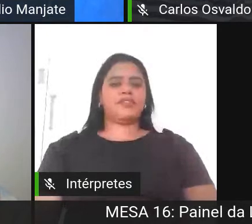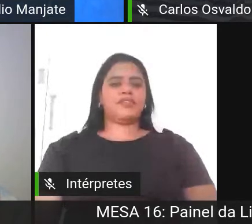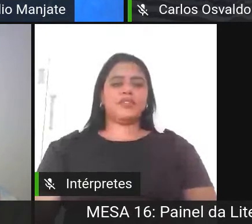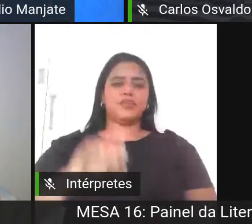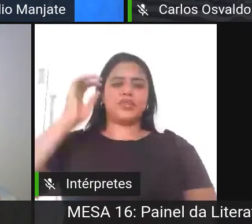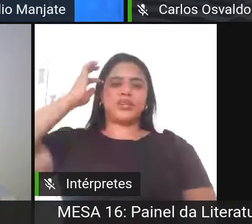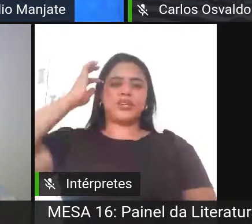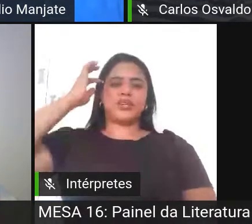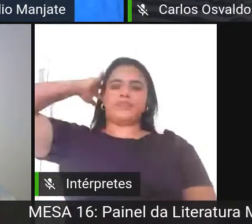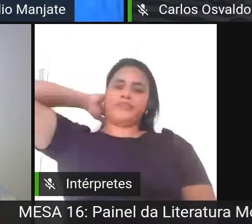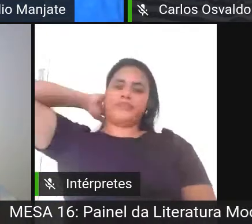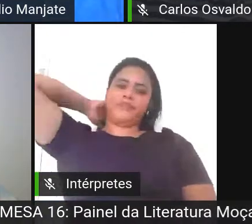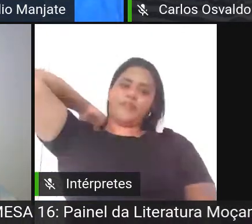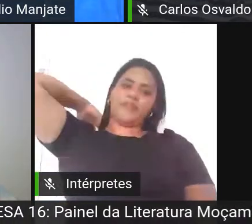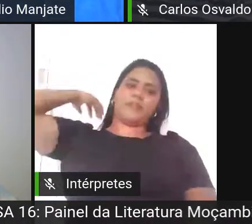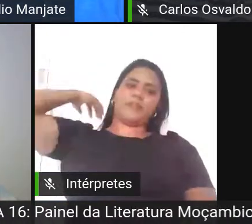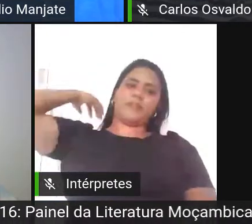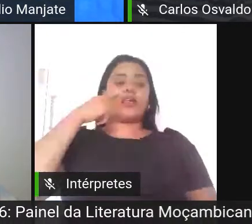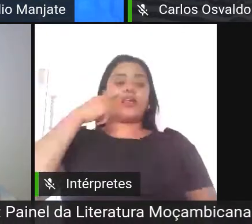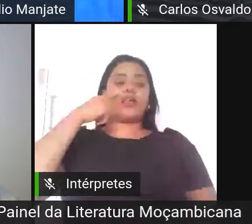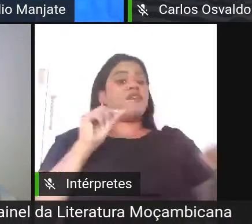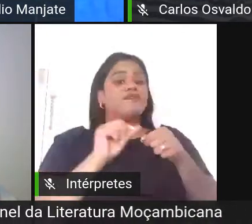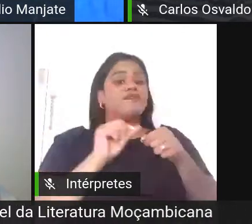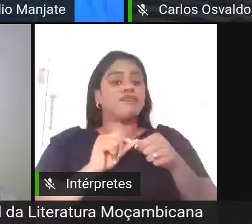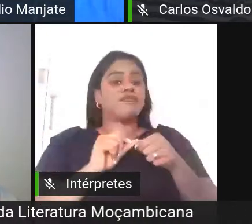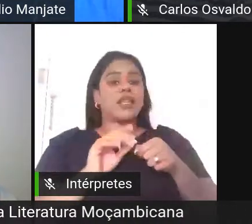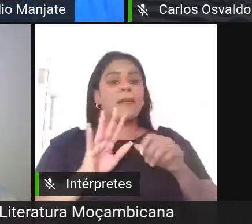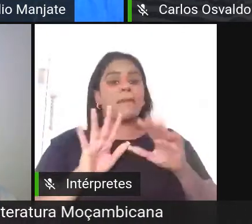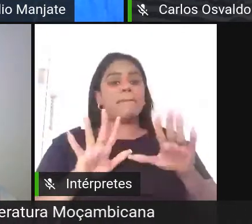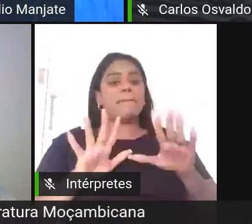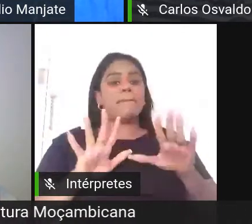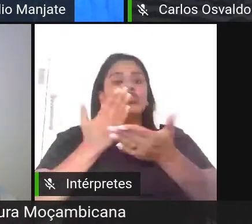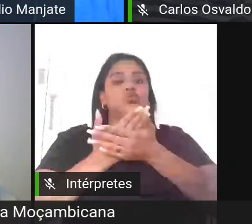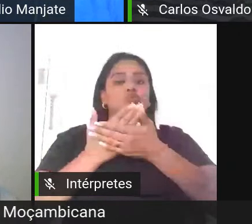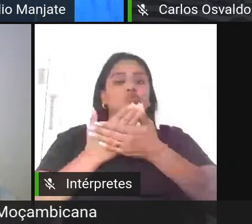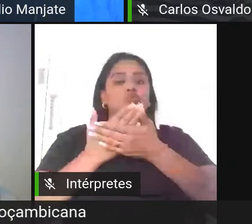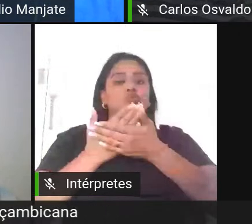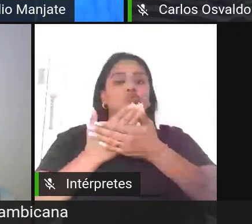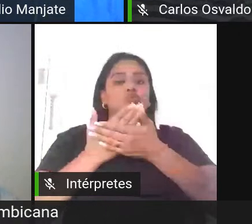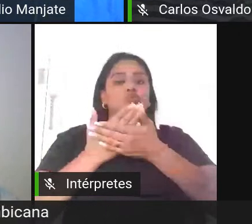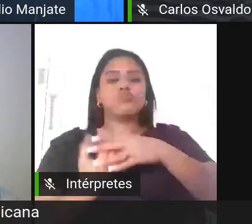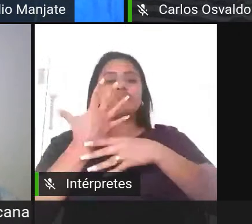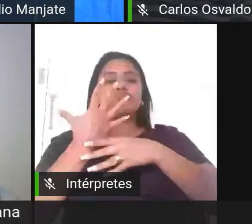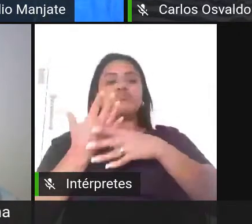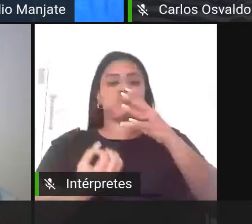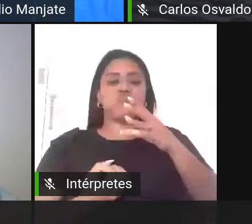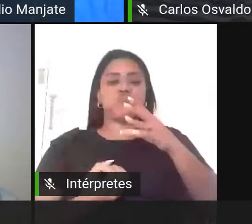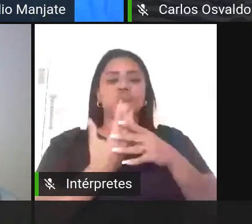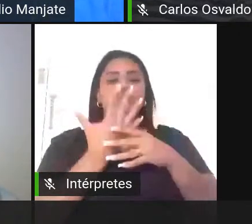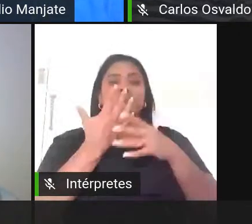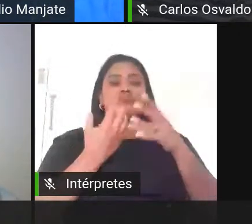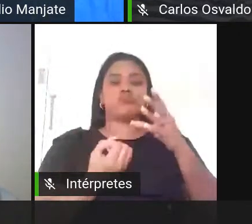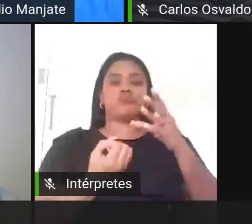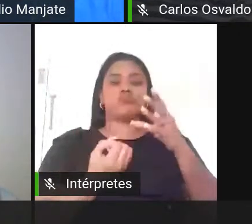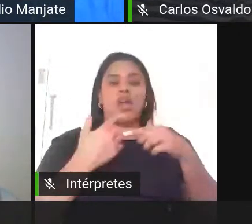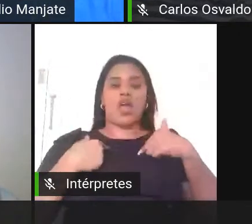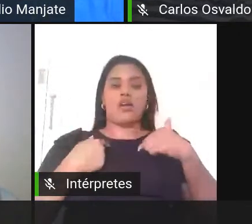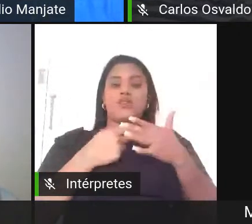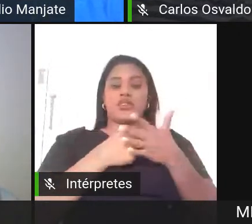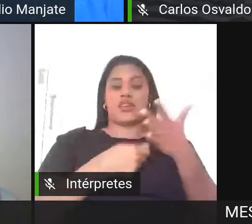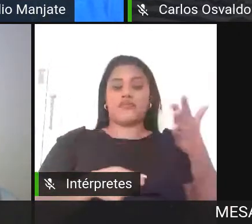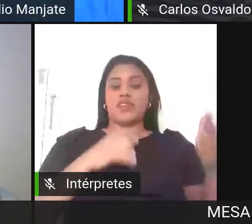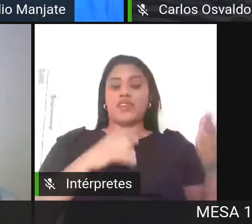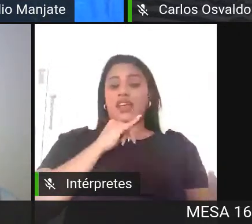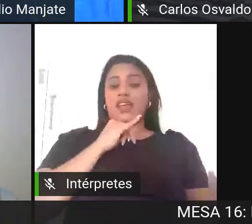mas esses estudos que surgem a posterior acabam dando razão àquilo que eu escrevi, por exemplo, em Apocalipse dos Predadores,